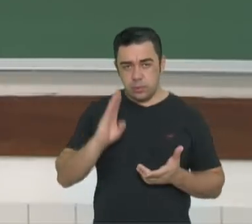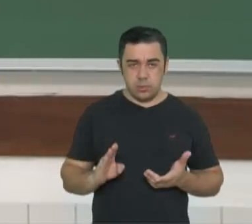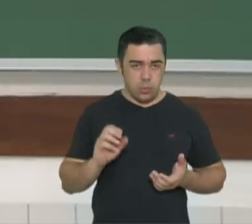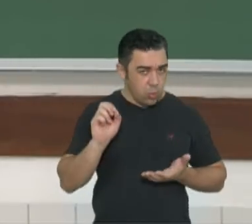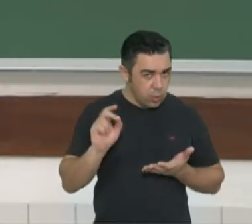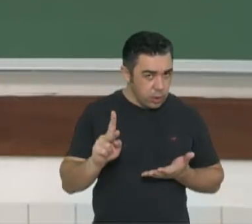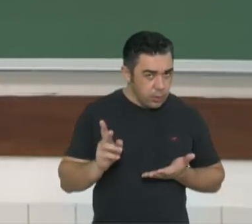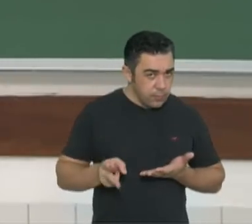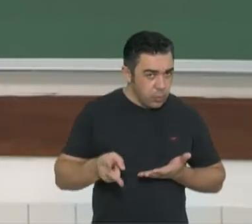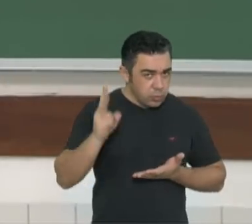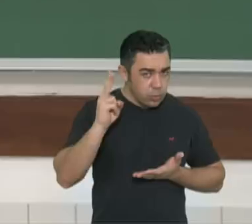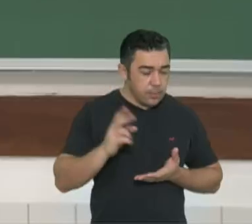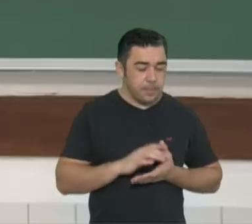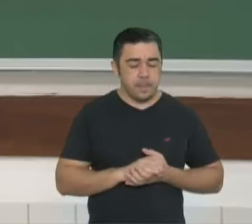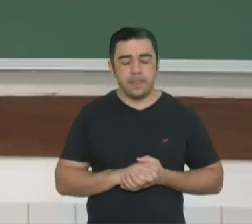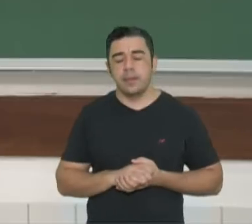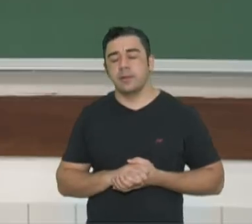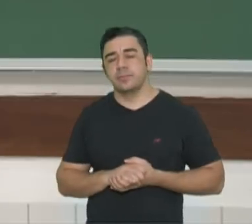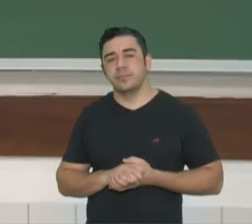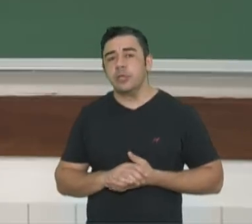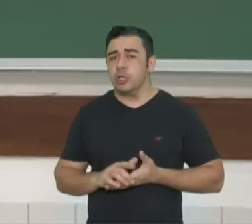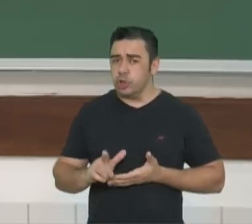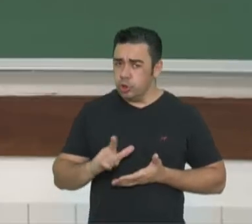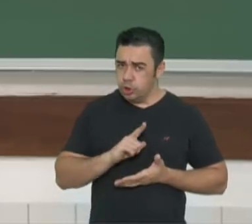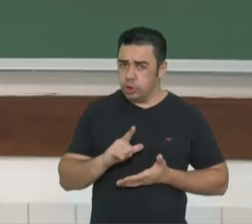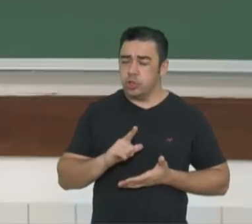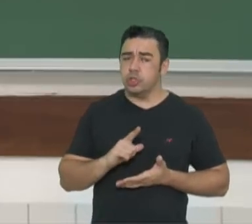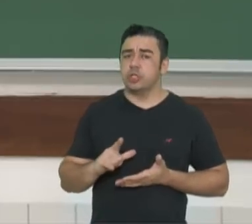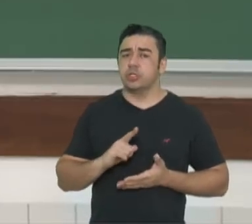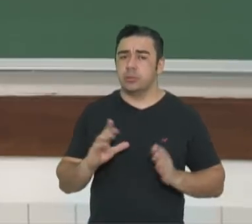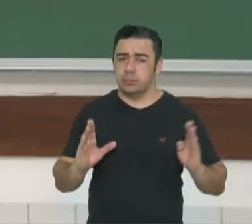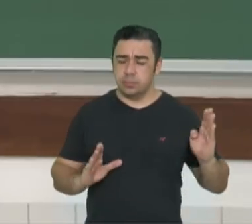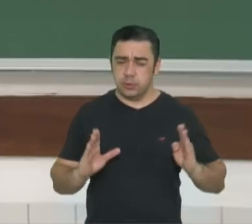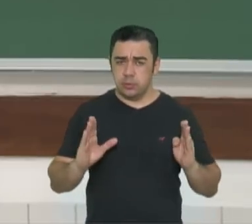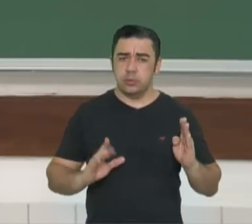vamos seguir. Havia uma previsão para que em